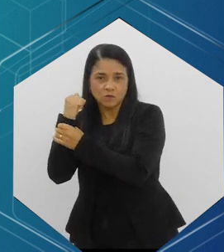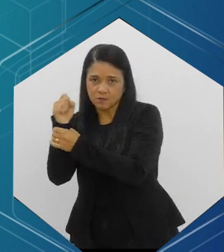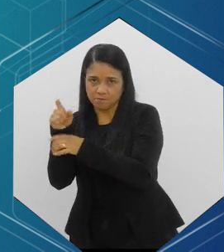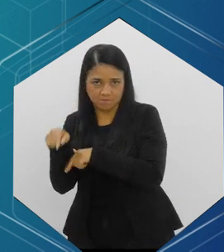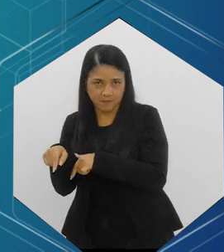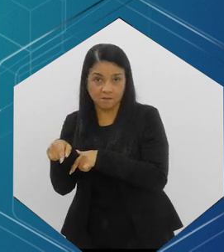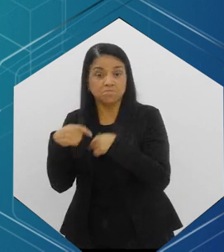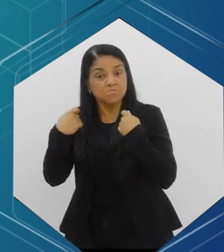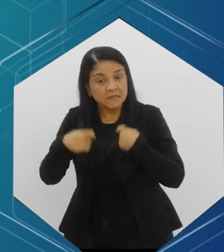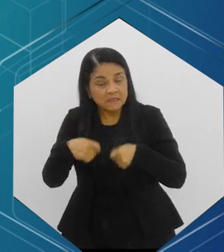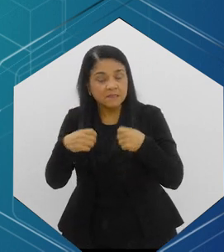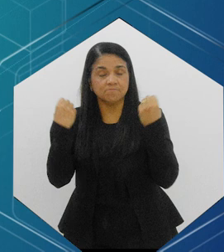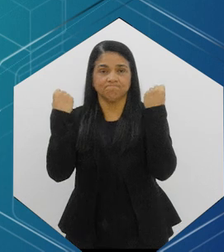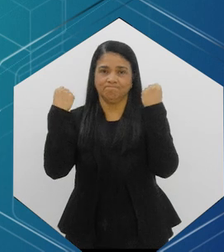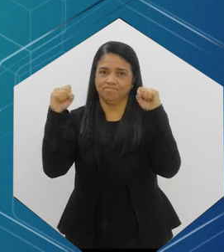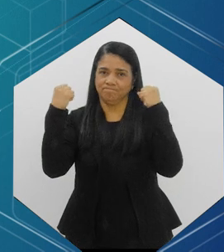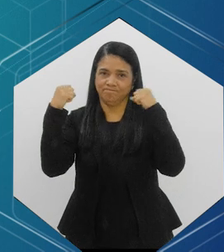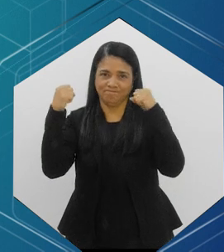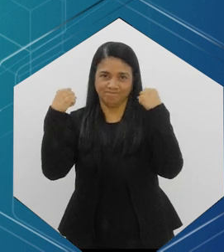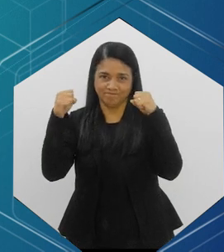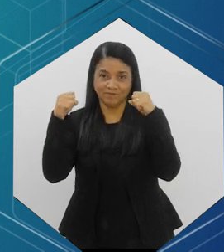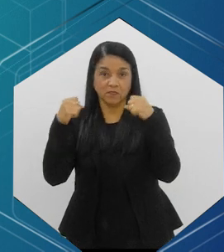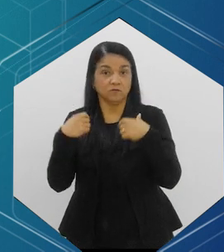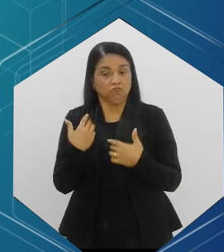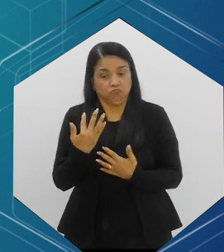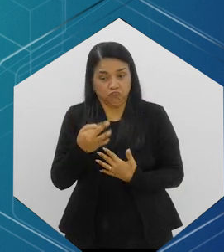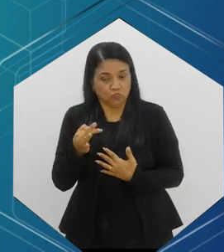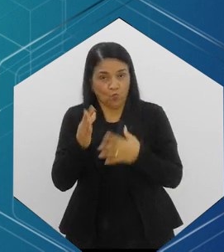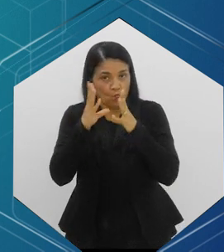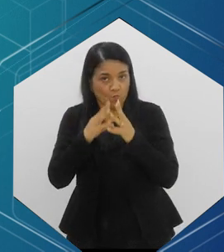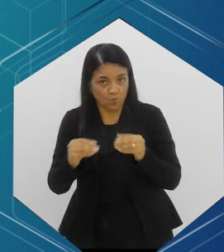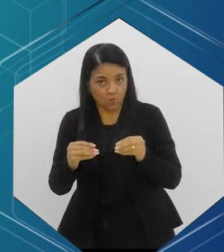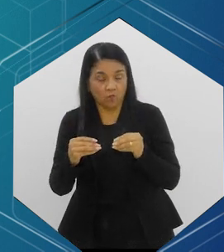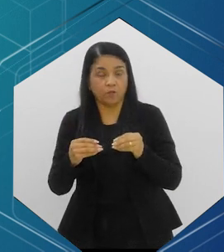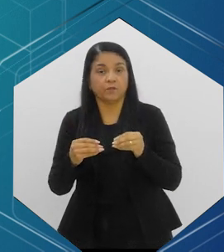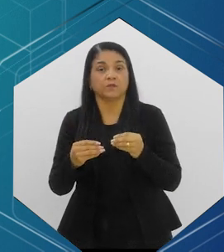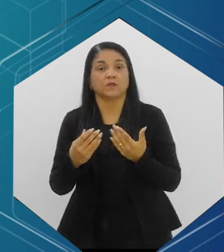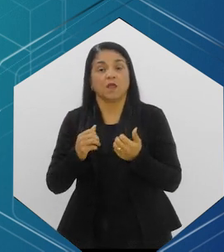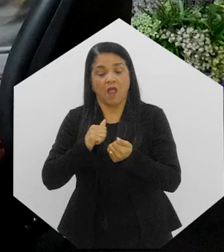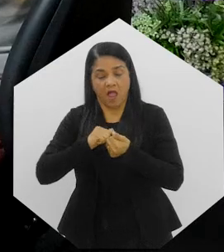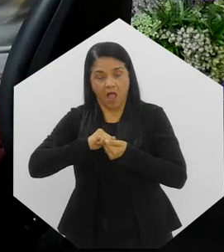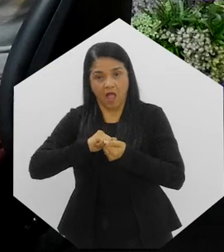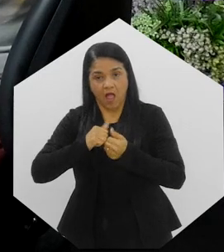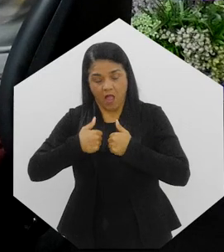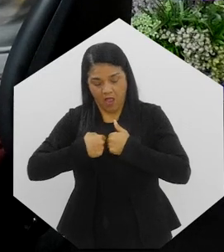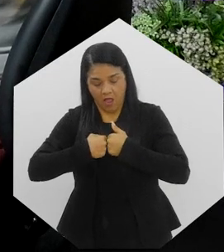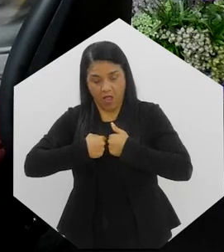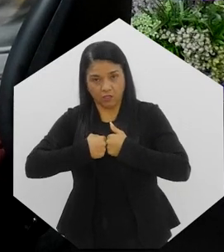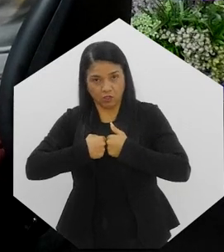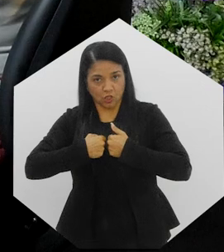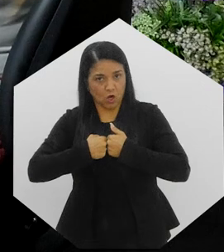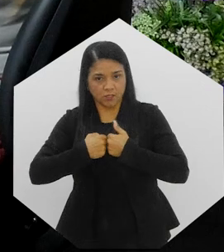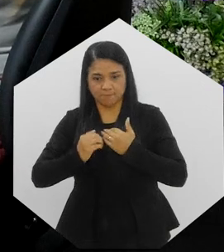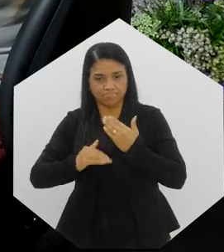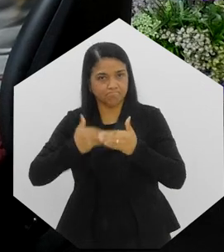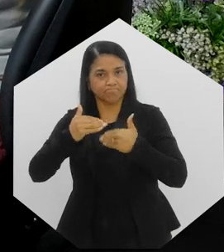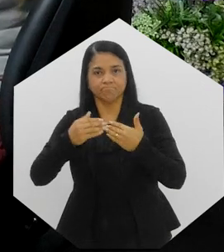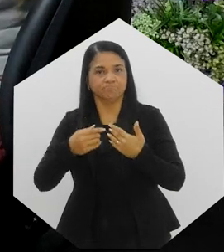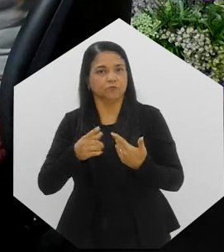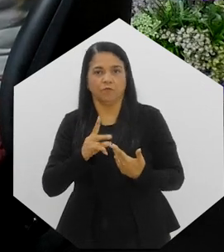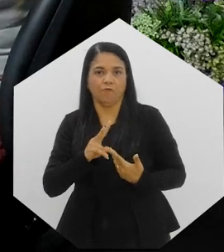uma atividade física. Ele não vai ter dor, não vai desenvolver uma artrose avançada ou minimizar